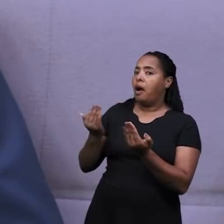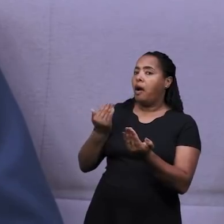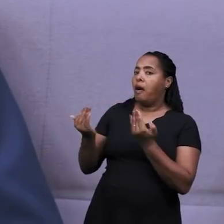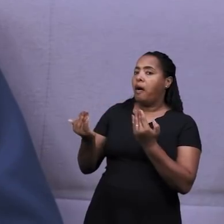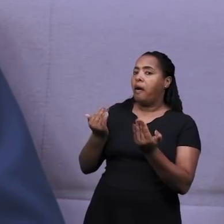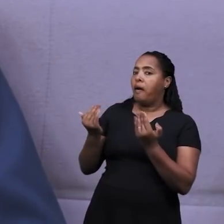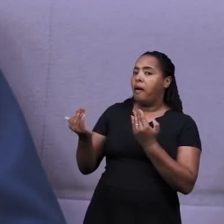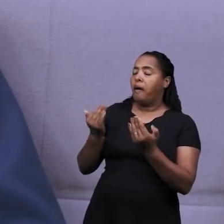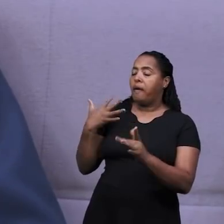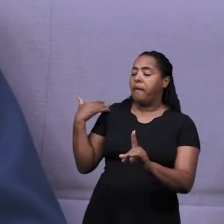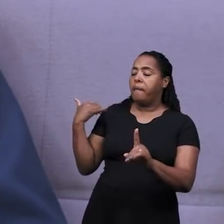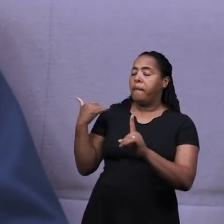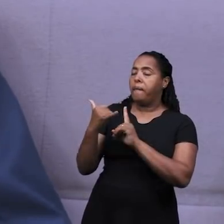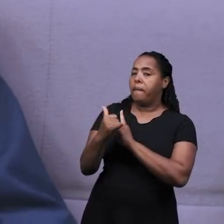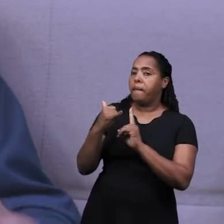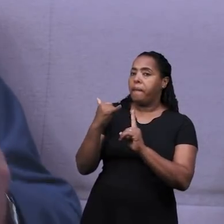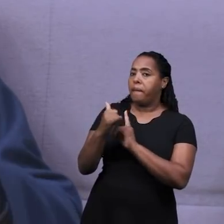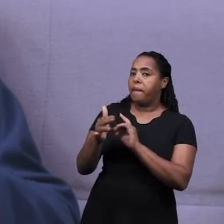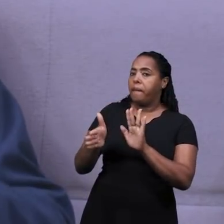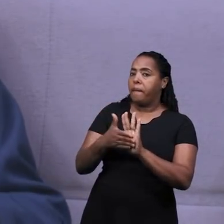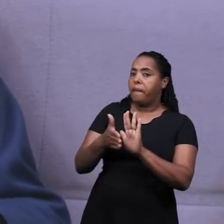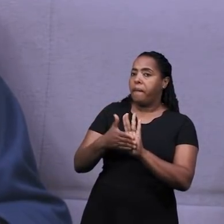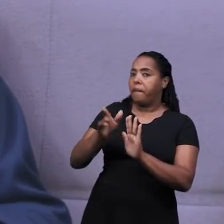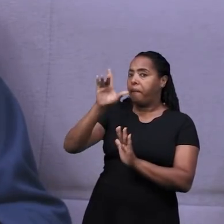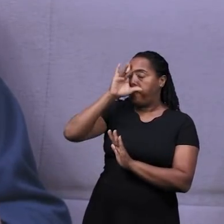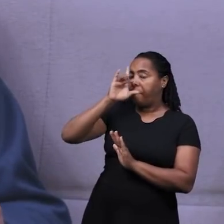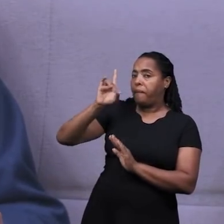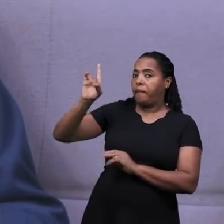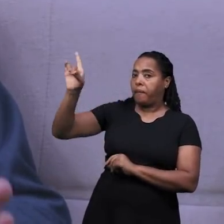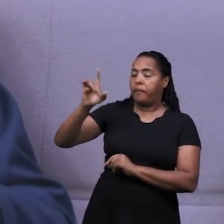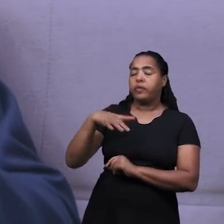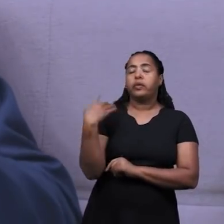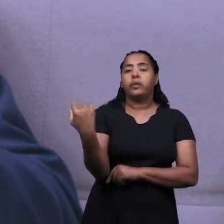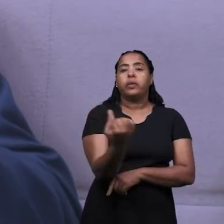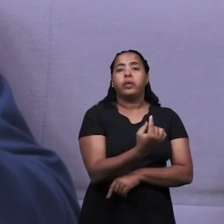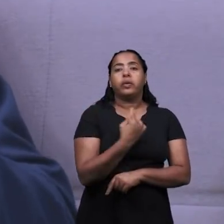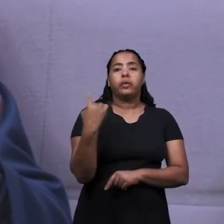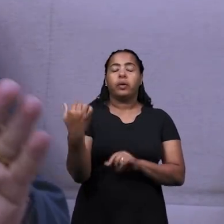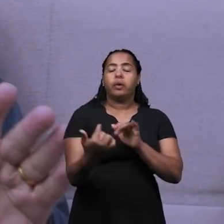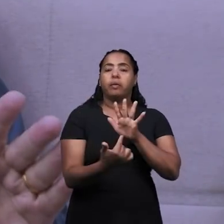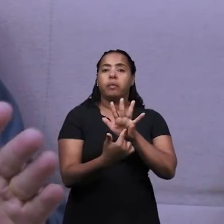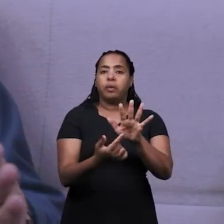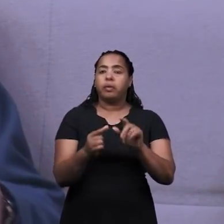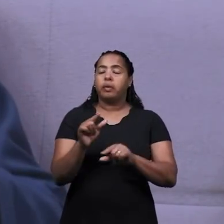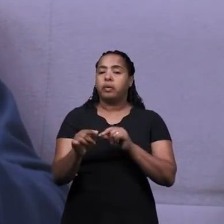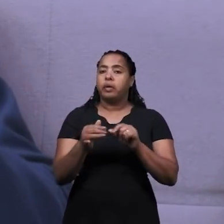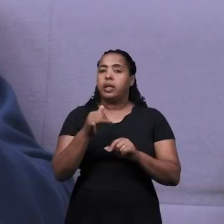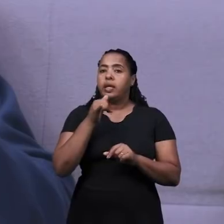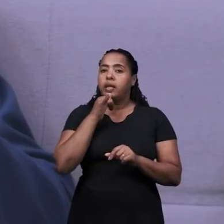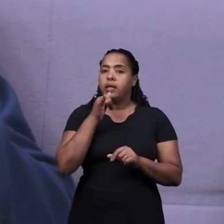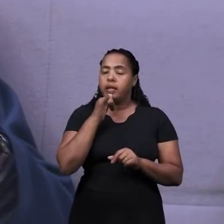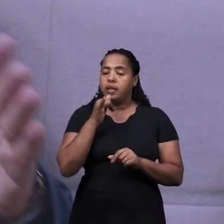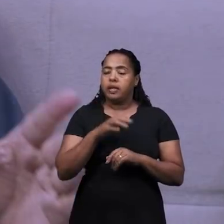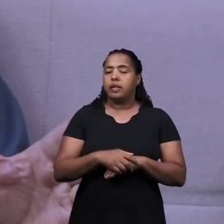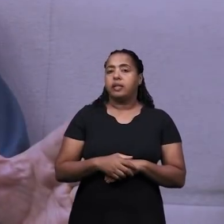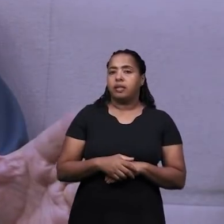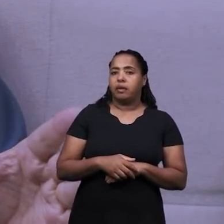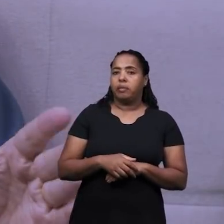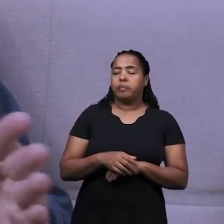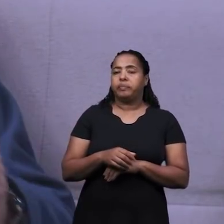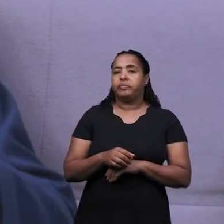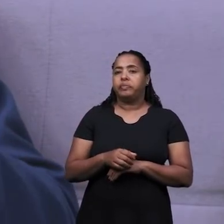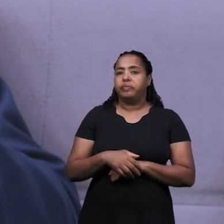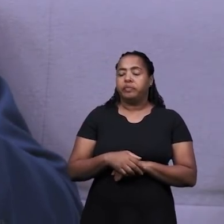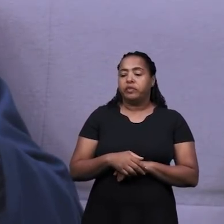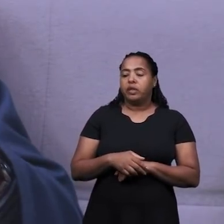figura profética do projeto de Deus, nós podemos ressaltar aqui, por exemplo, o seu nazireado,